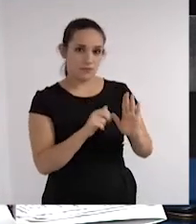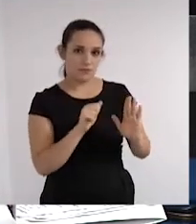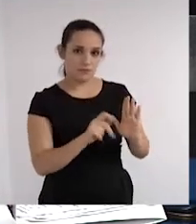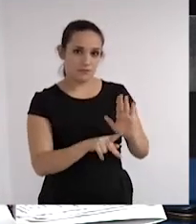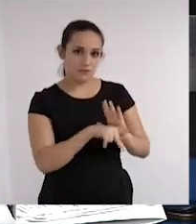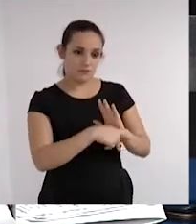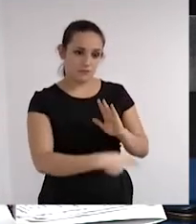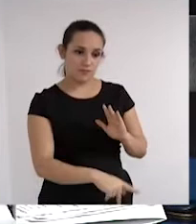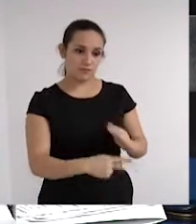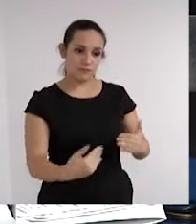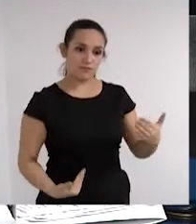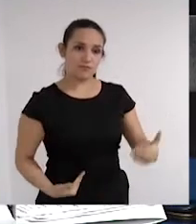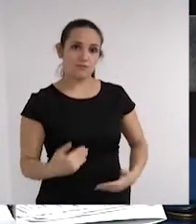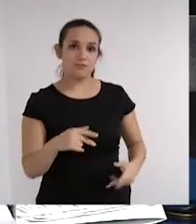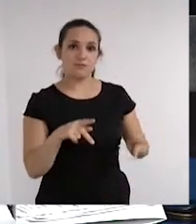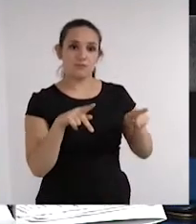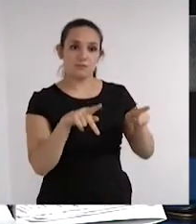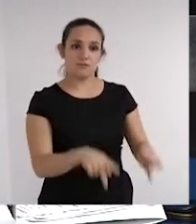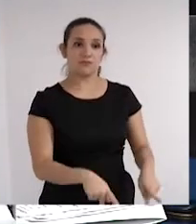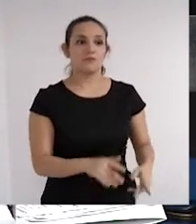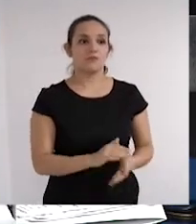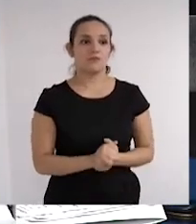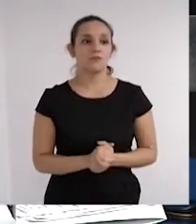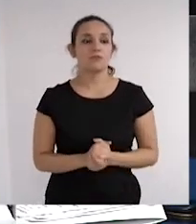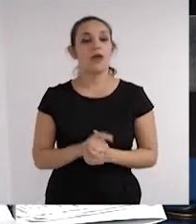públicos deverão